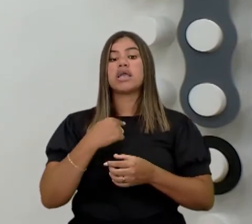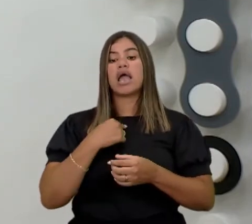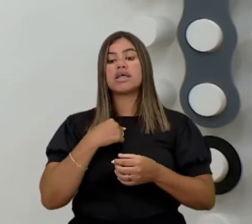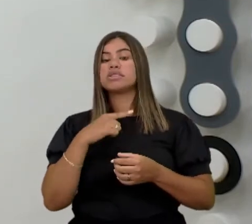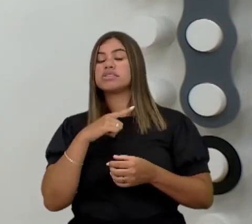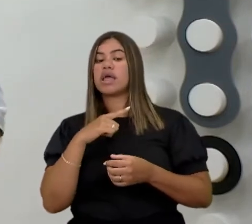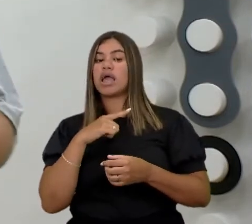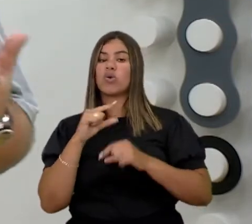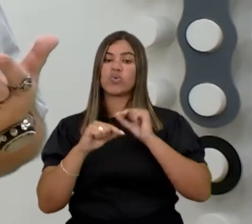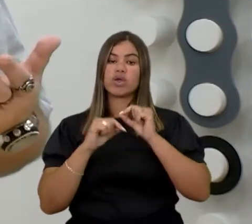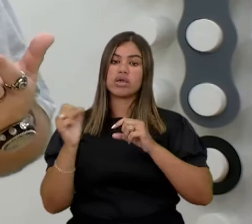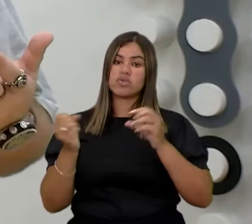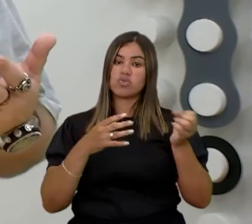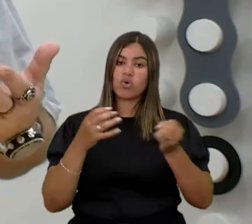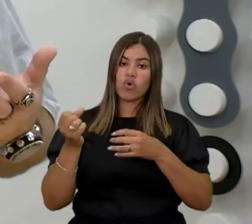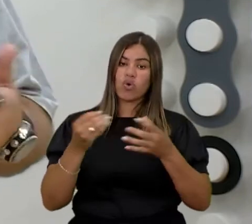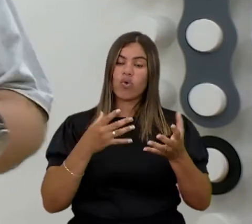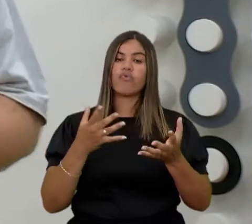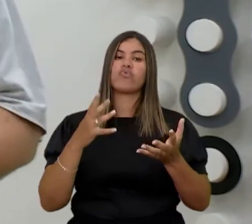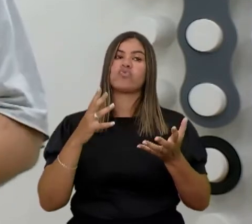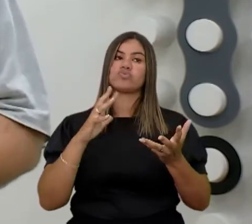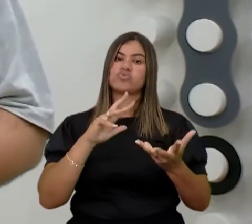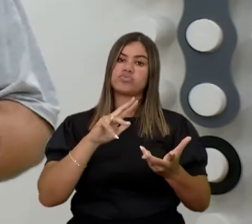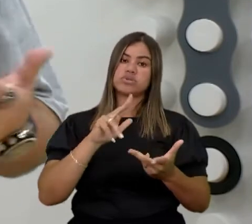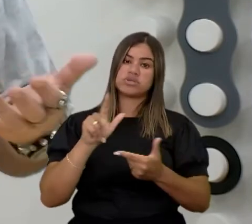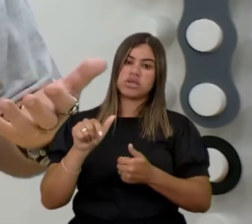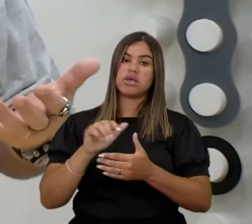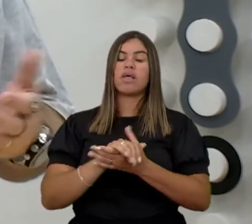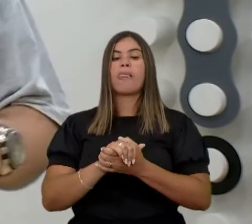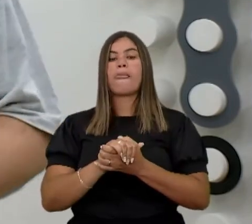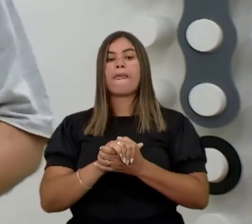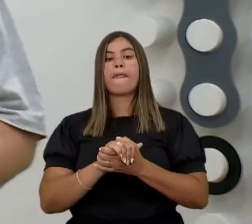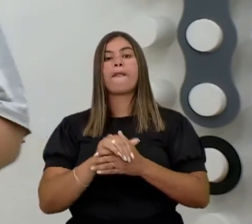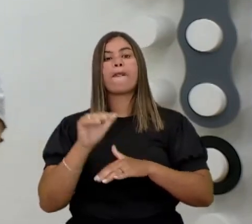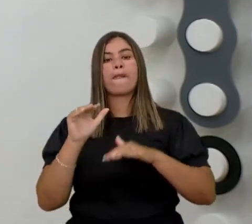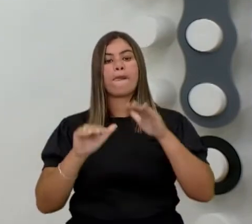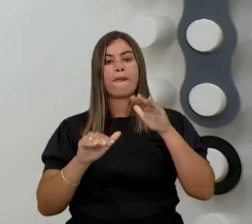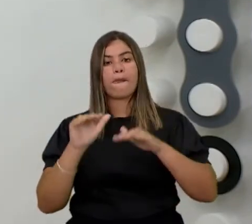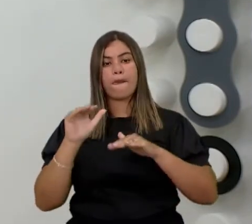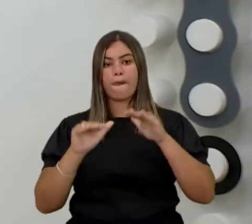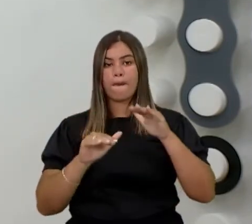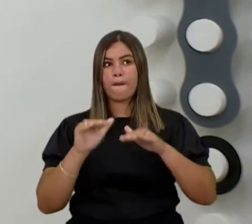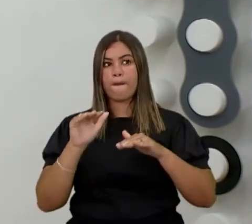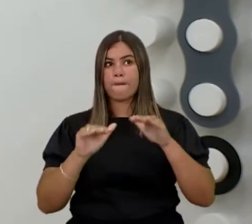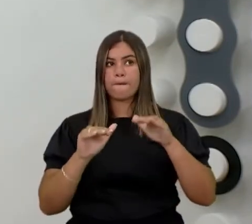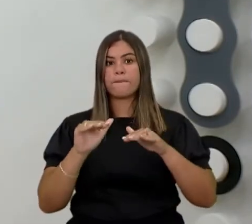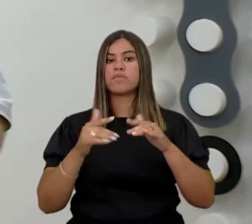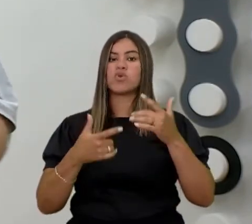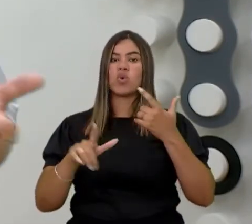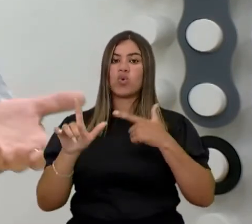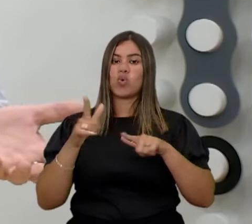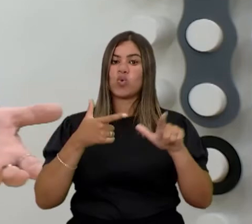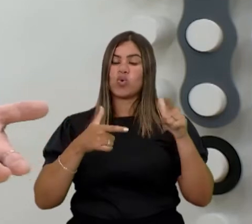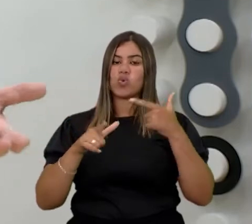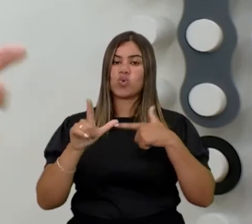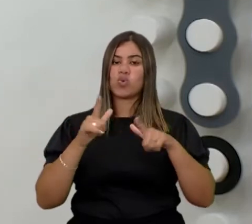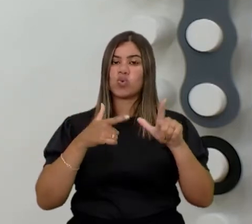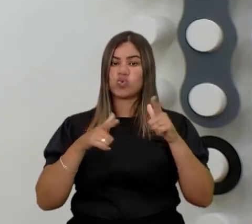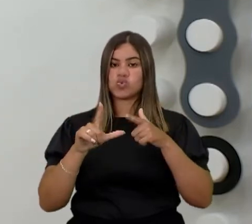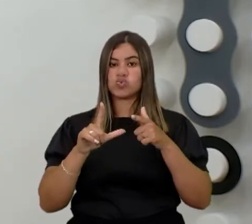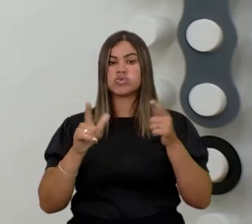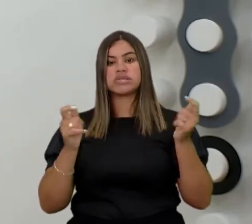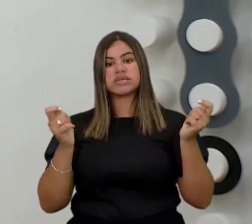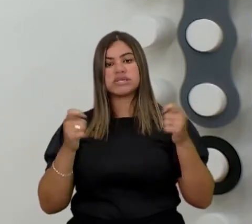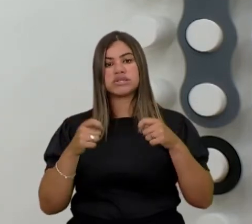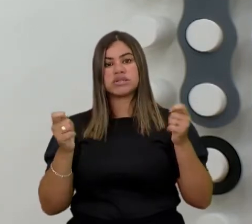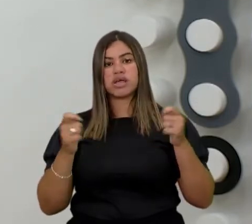novos, talvez planeta anão, talvez planeta, né, outros tipos de elementos que podem ser considerados